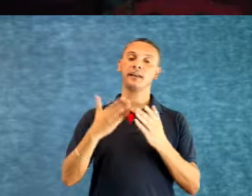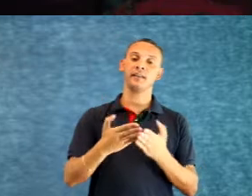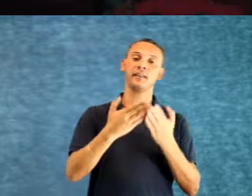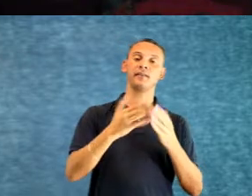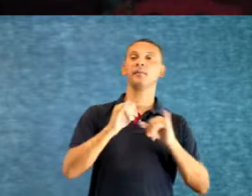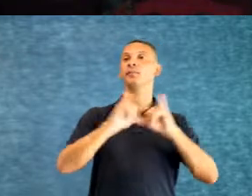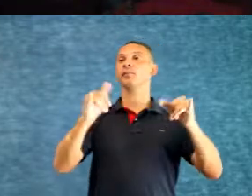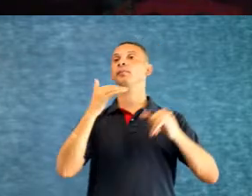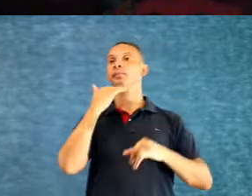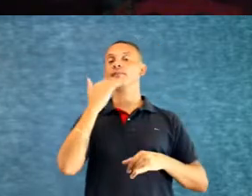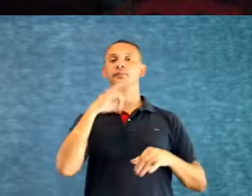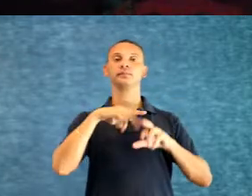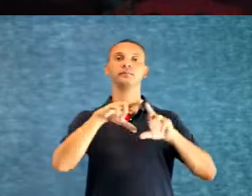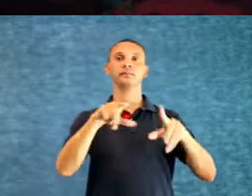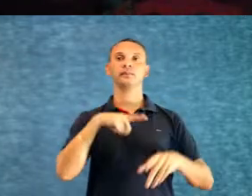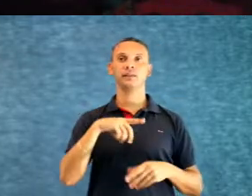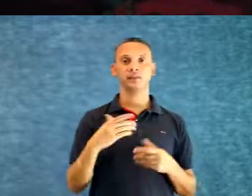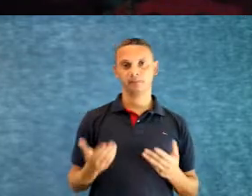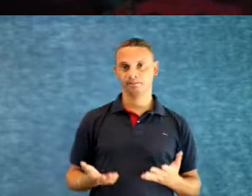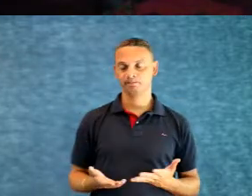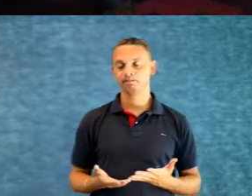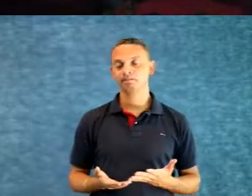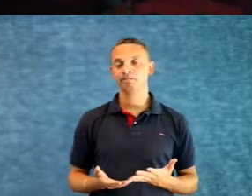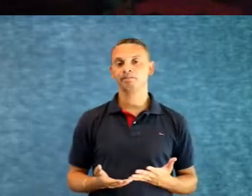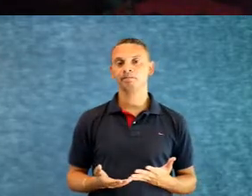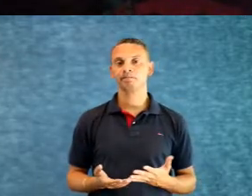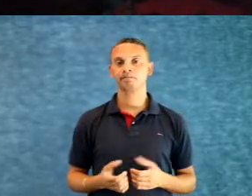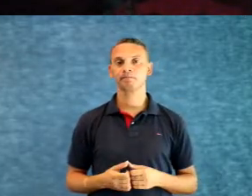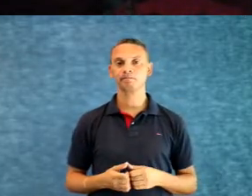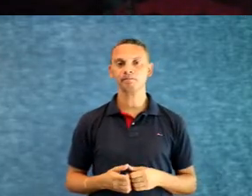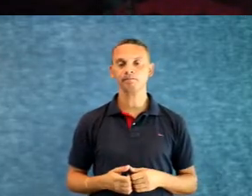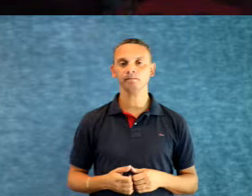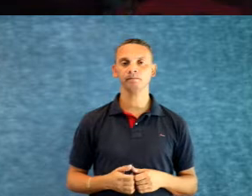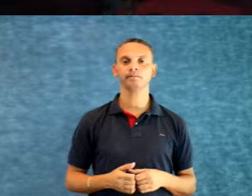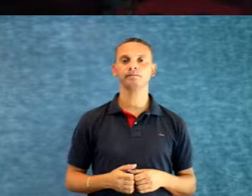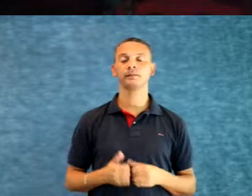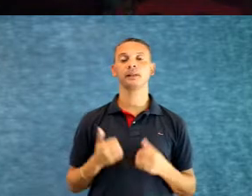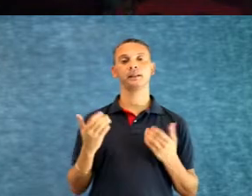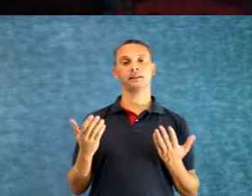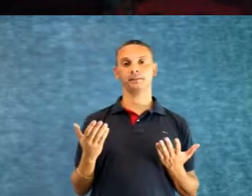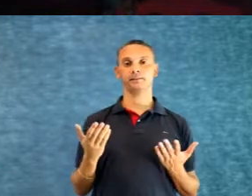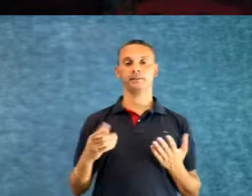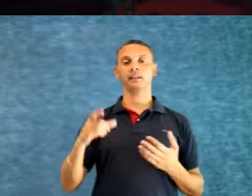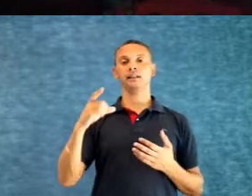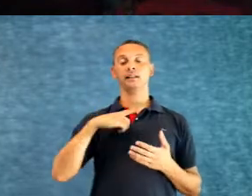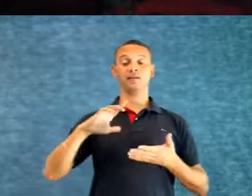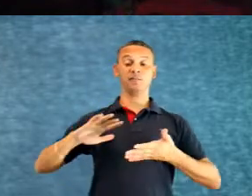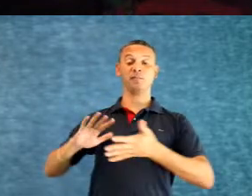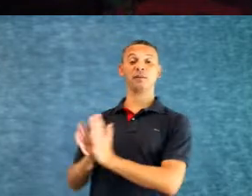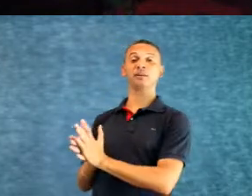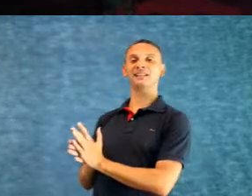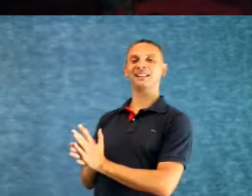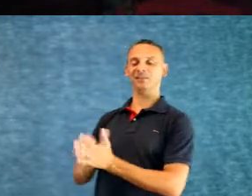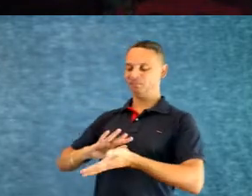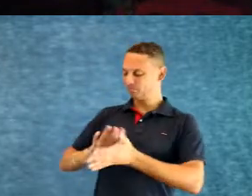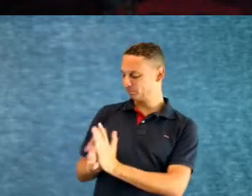ela foi para longe, sabe? Ela viaja a primeira vez com os 2 filhos, volta com os 2. O garoto não volta